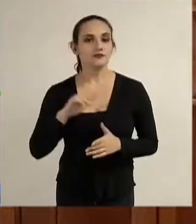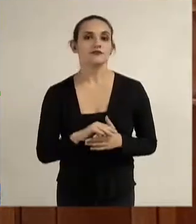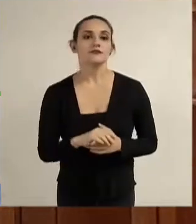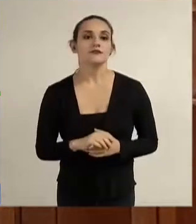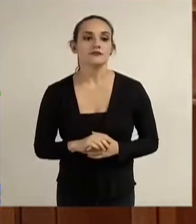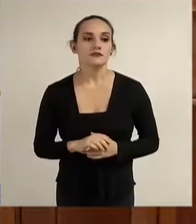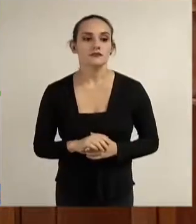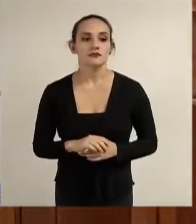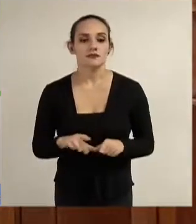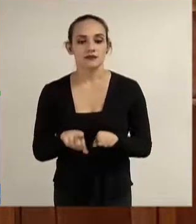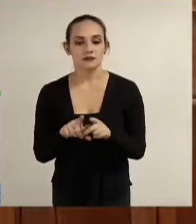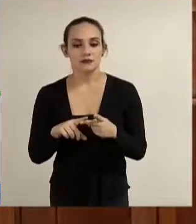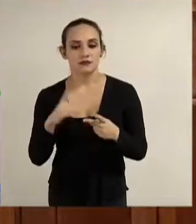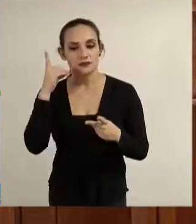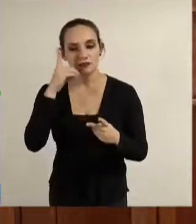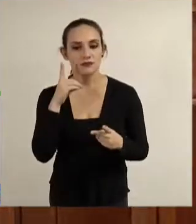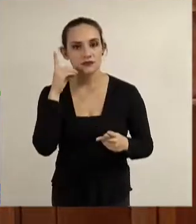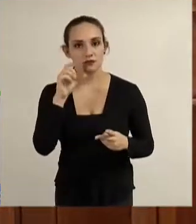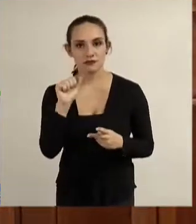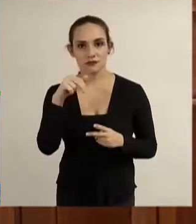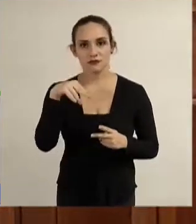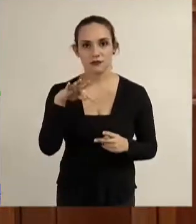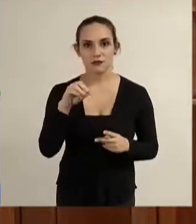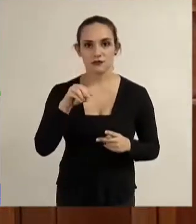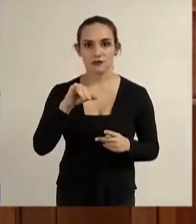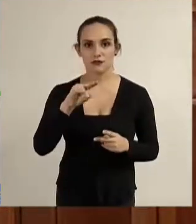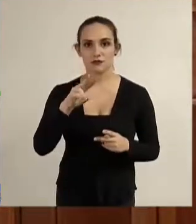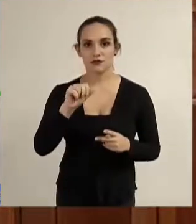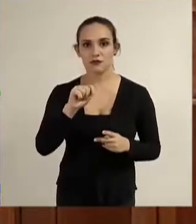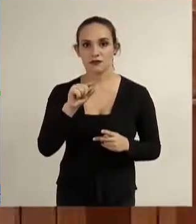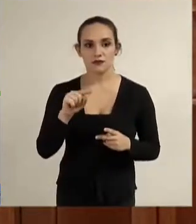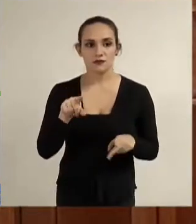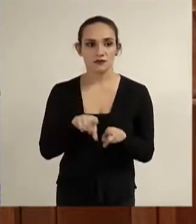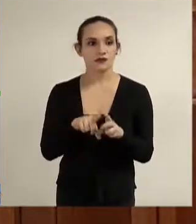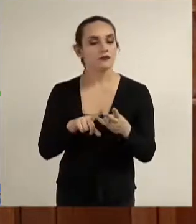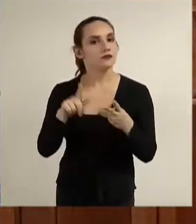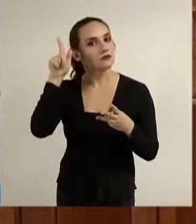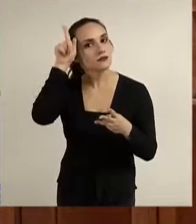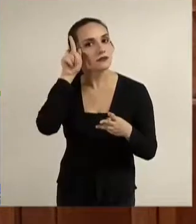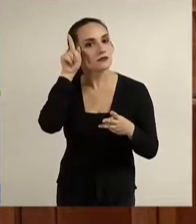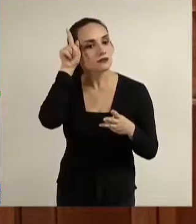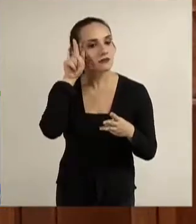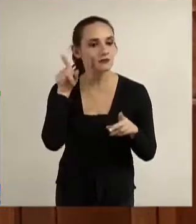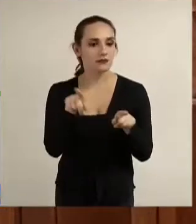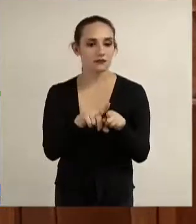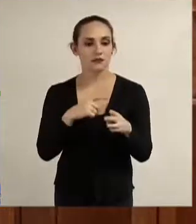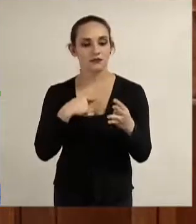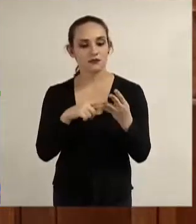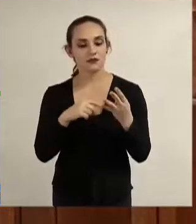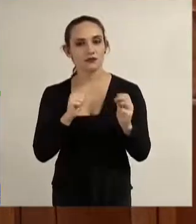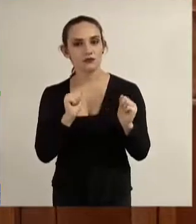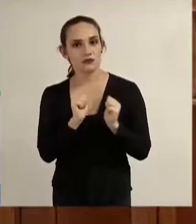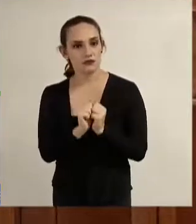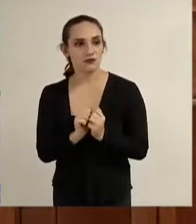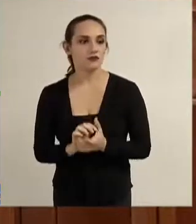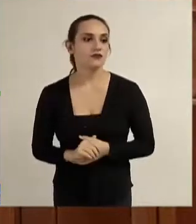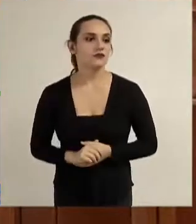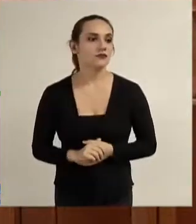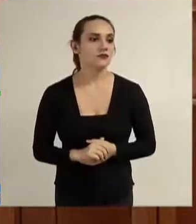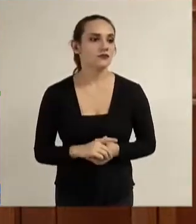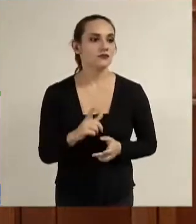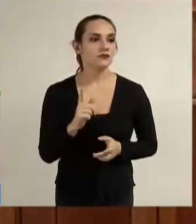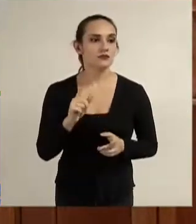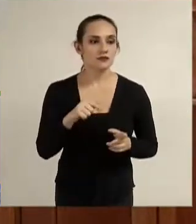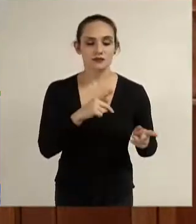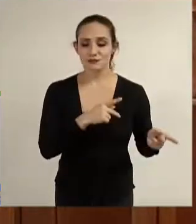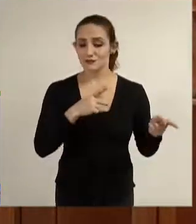Paulo, deputado Antônio Vaz, deputado Gerson Claro e a minha pessoa. Uma